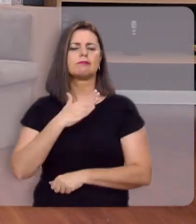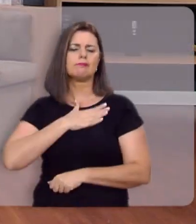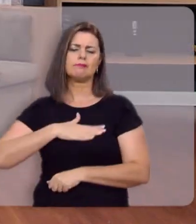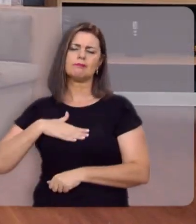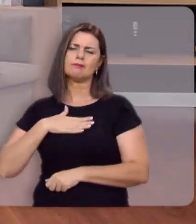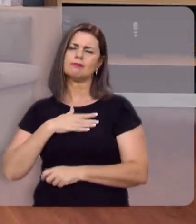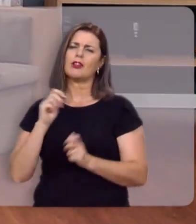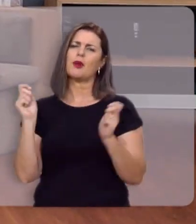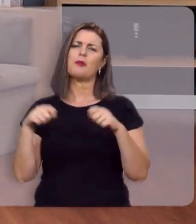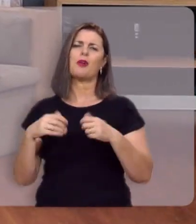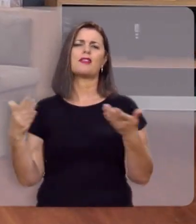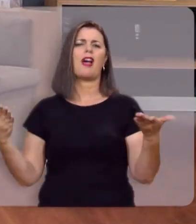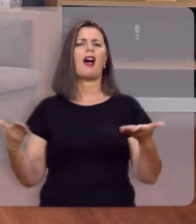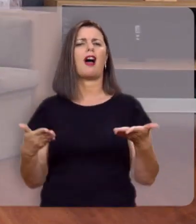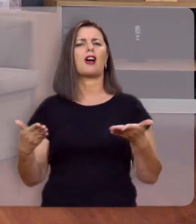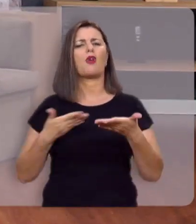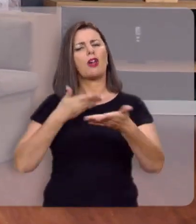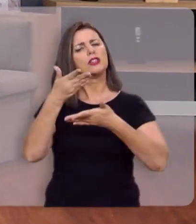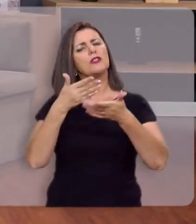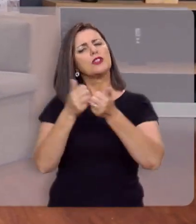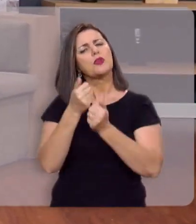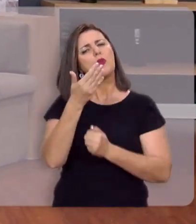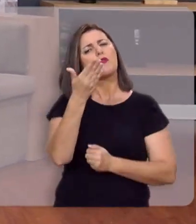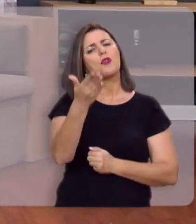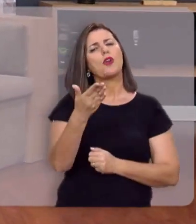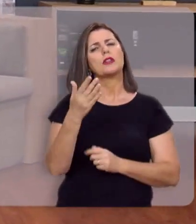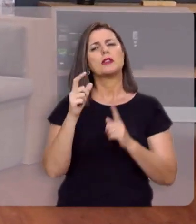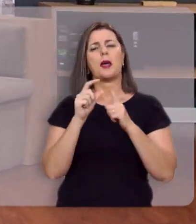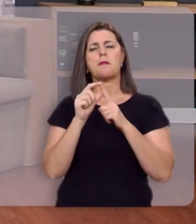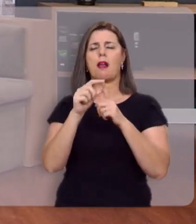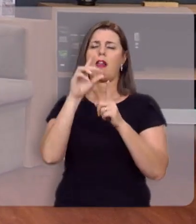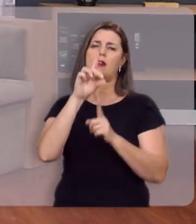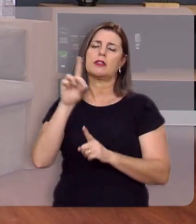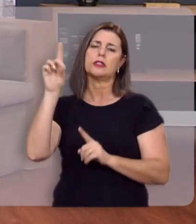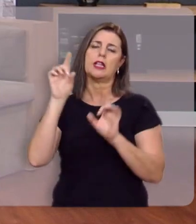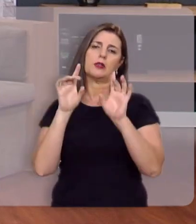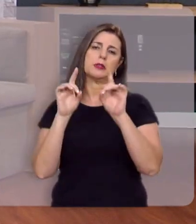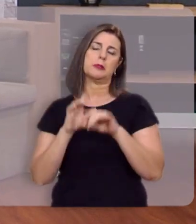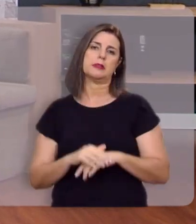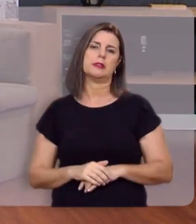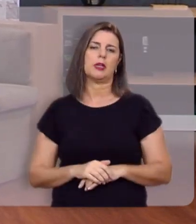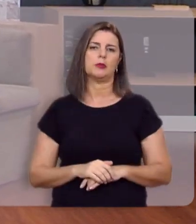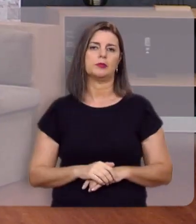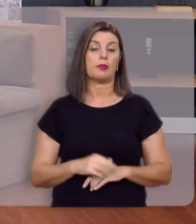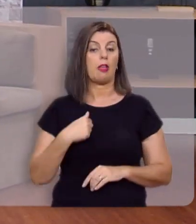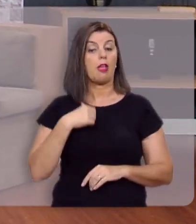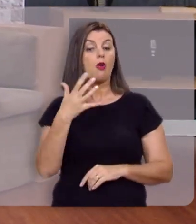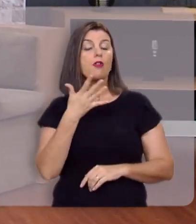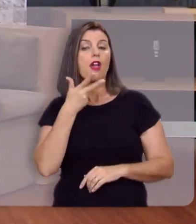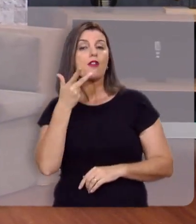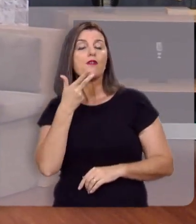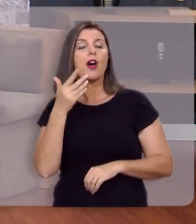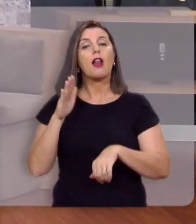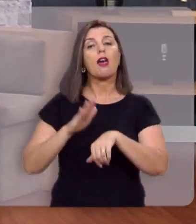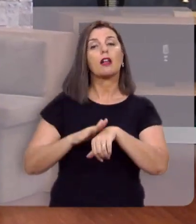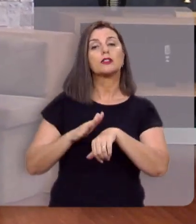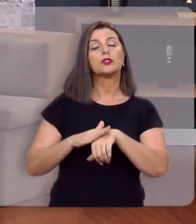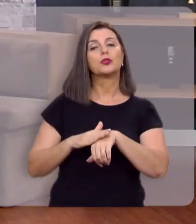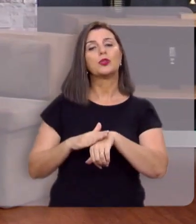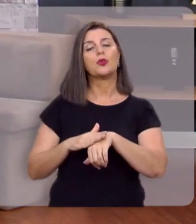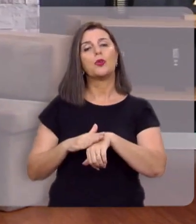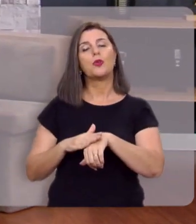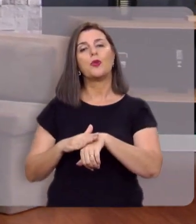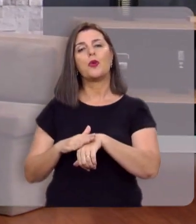Que privilégio eu poder, nesta hora, partilhar com você a preciosa palavra de Deus. Eu quero tratar